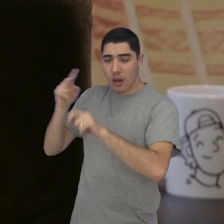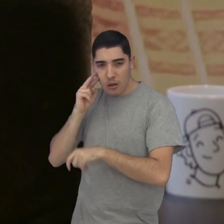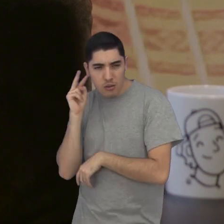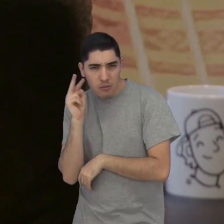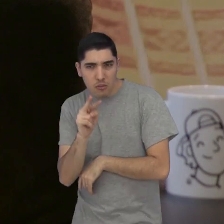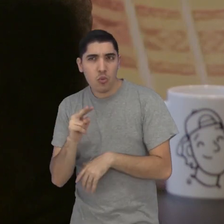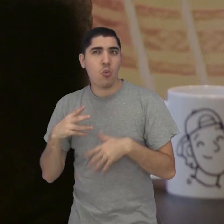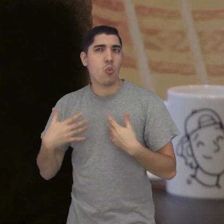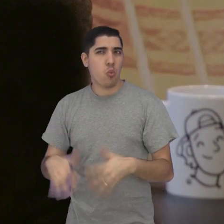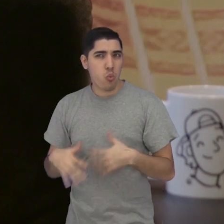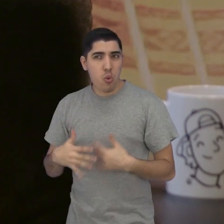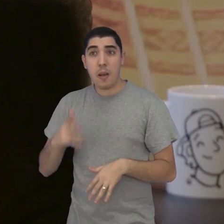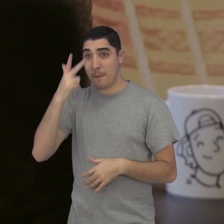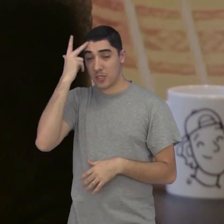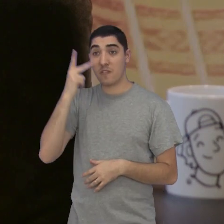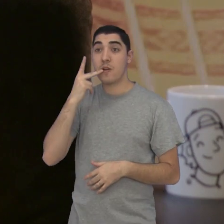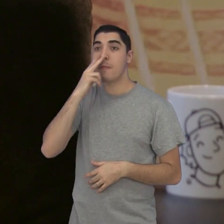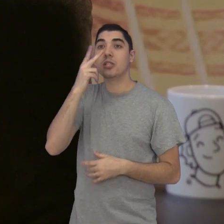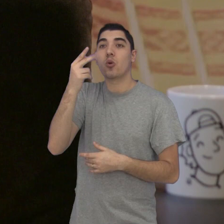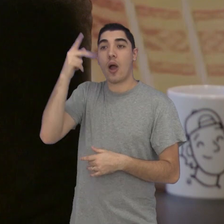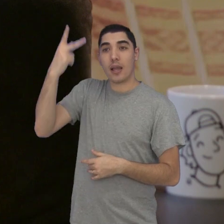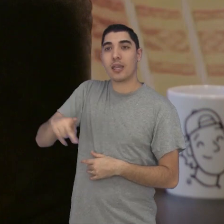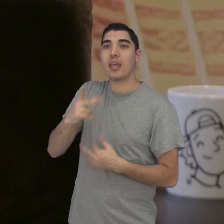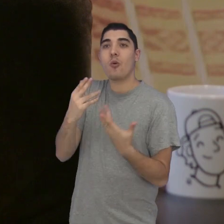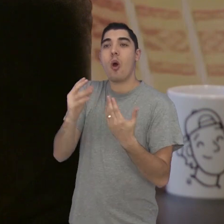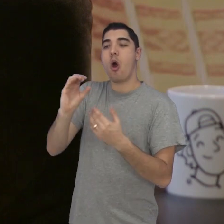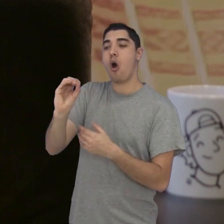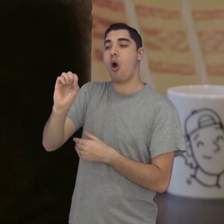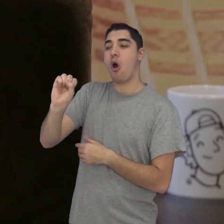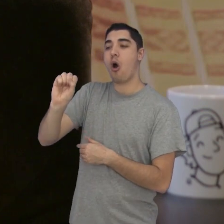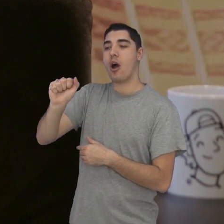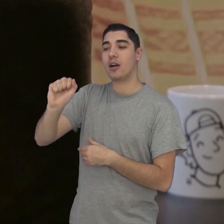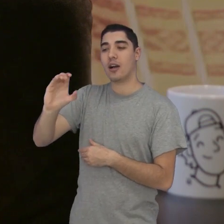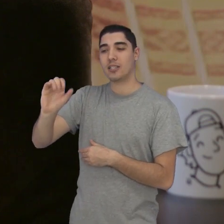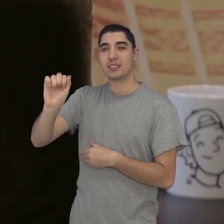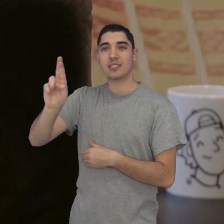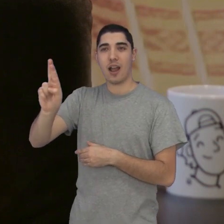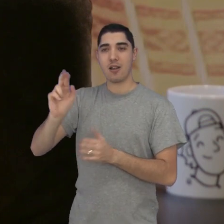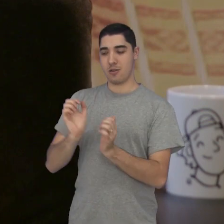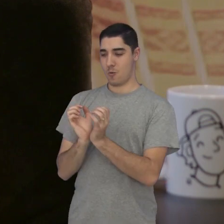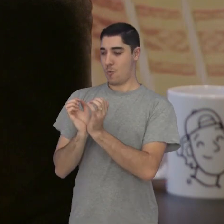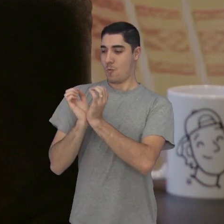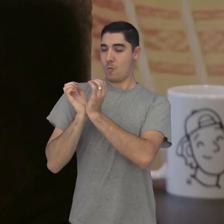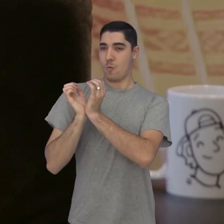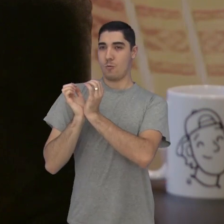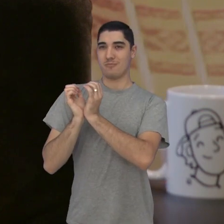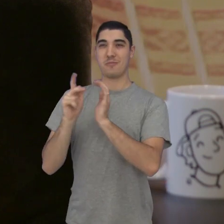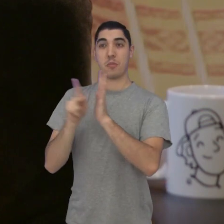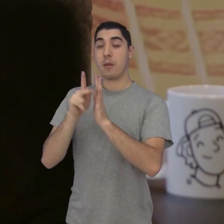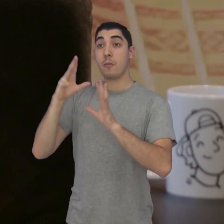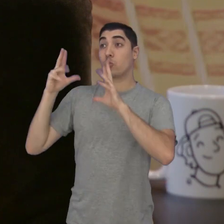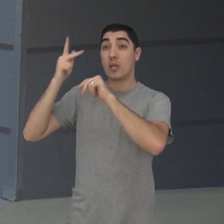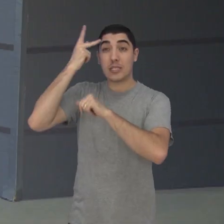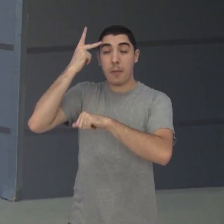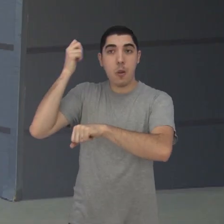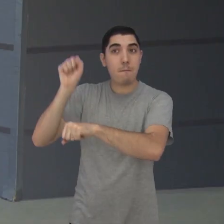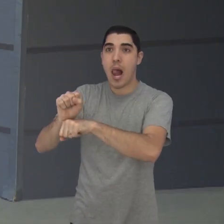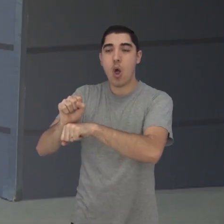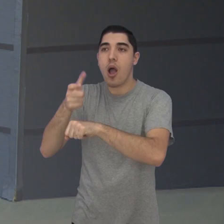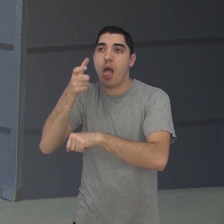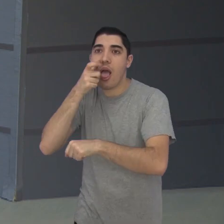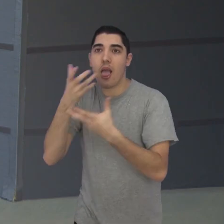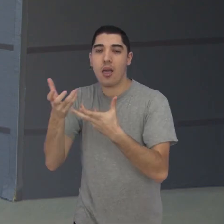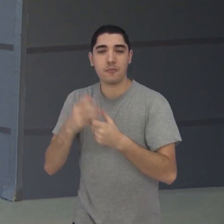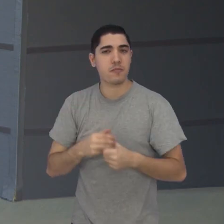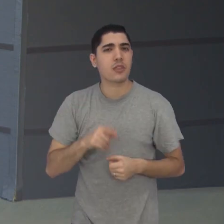e dizia, cara, era a noite do Oscar no Brasil. Parava São Paulo. Era muita gente. Pedro, eu tenho uma dúvida, que você fala